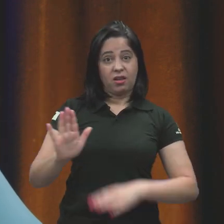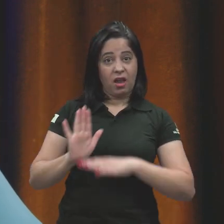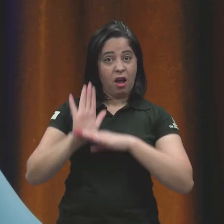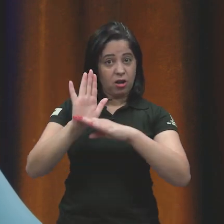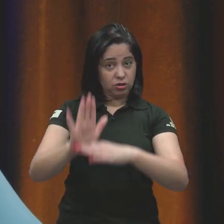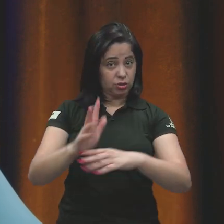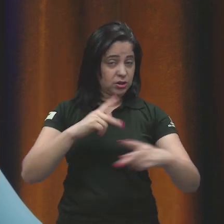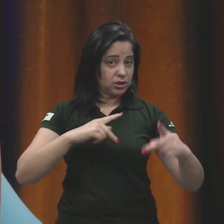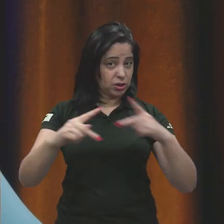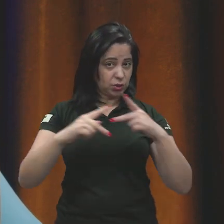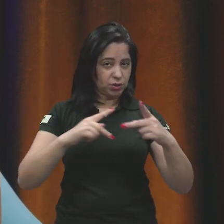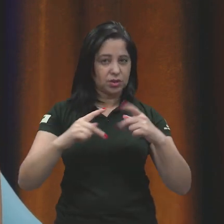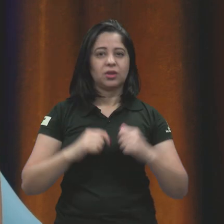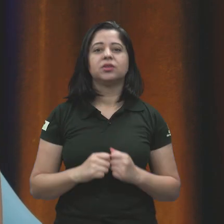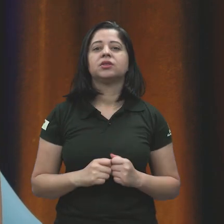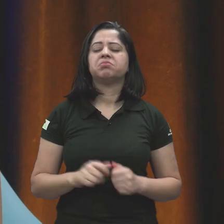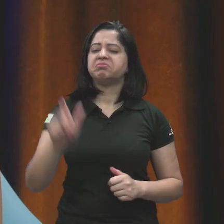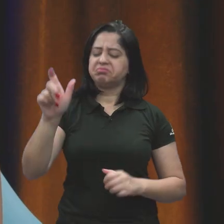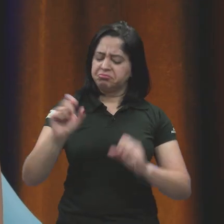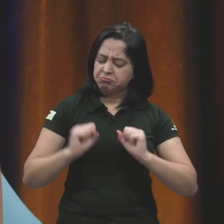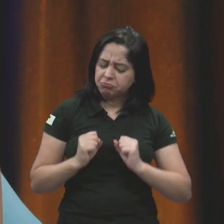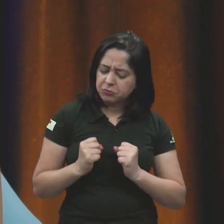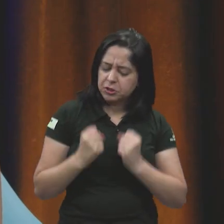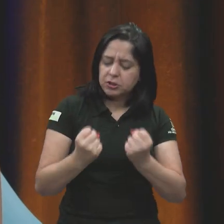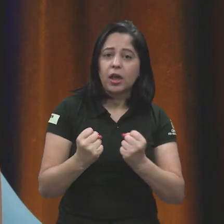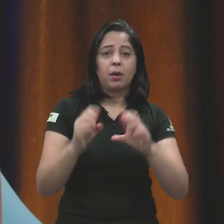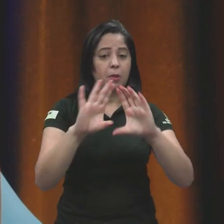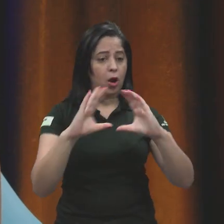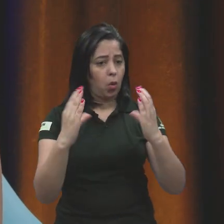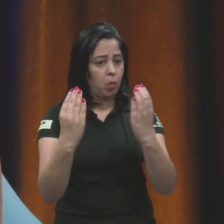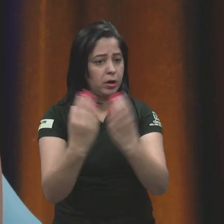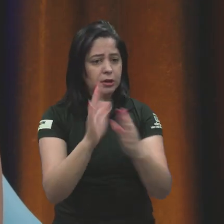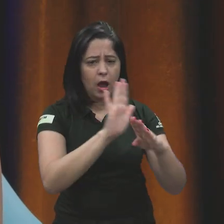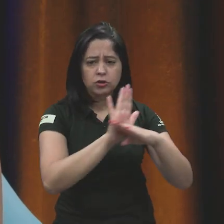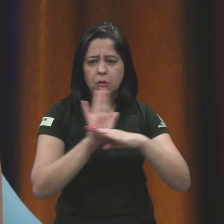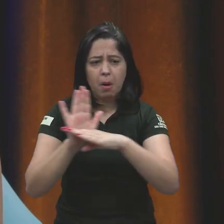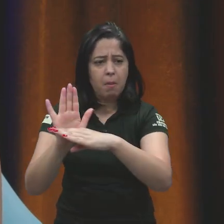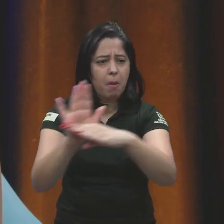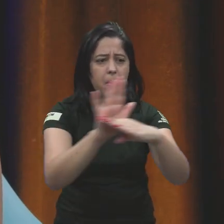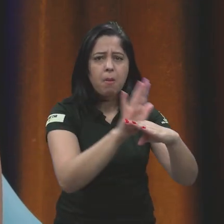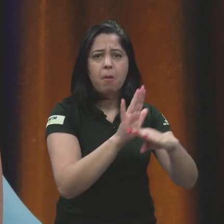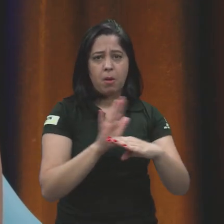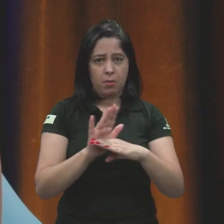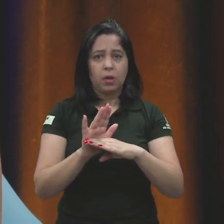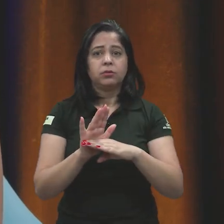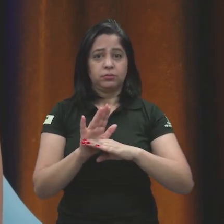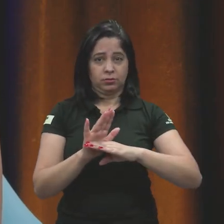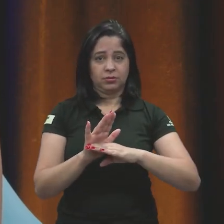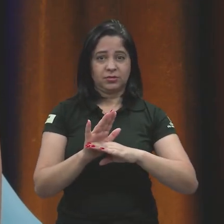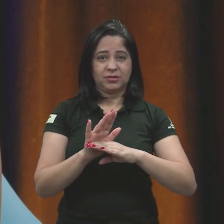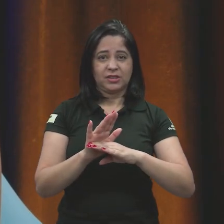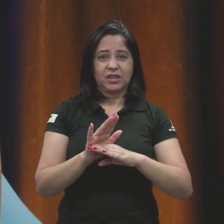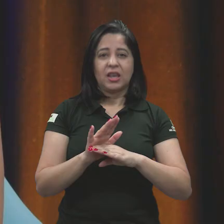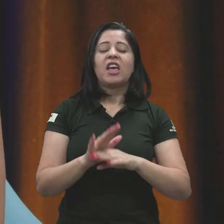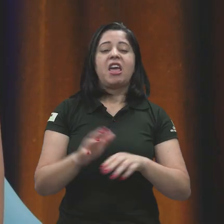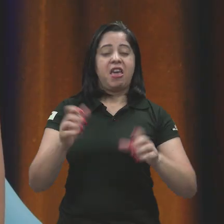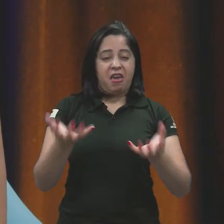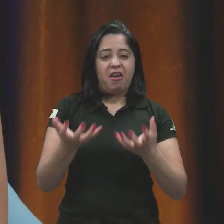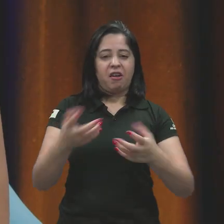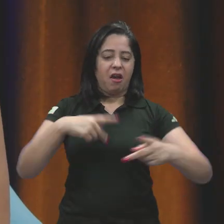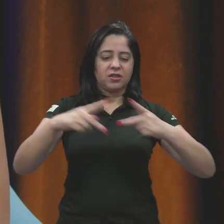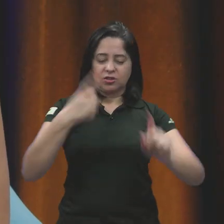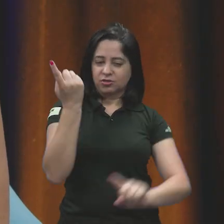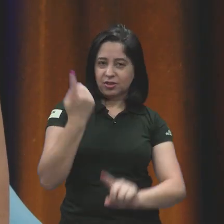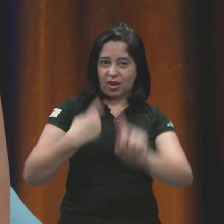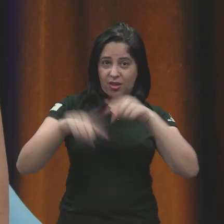José dos Campos. Conhecido por sua dedicação à comunidade e por sua visão clara para o desenvolvimento da nossa São José